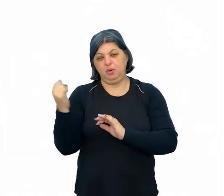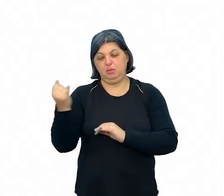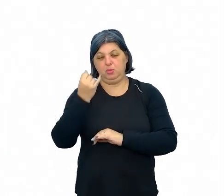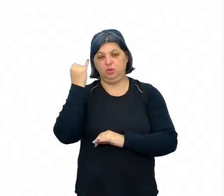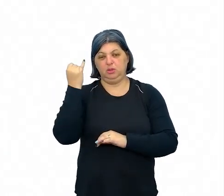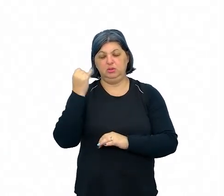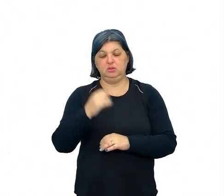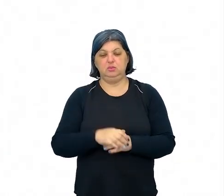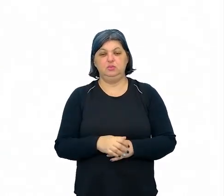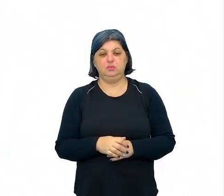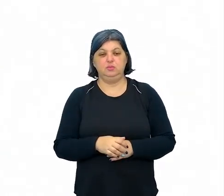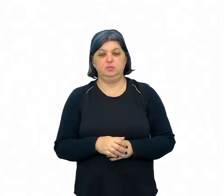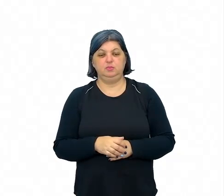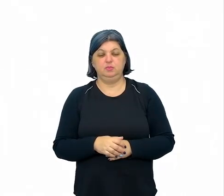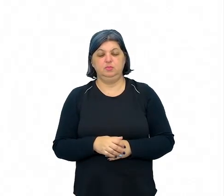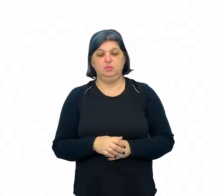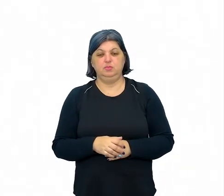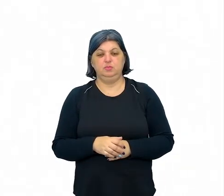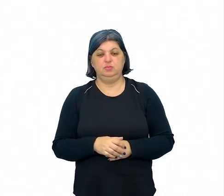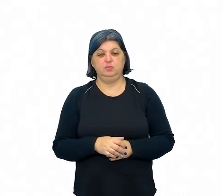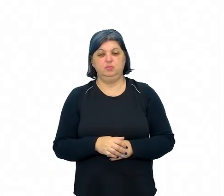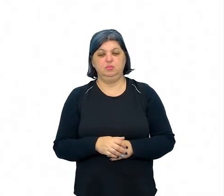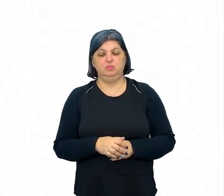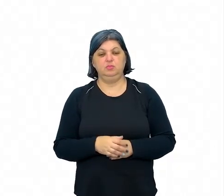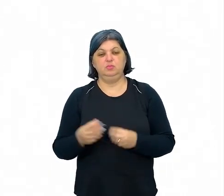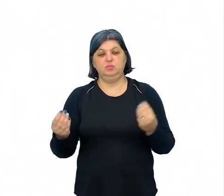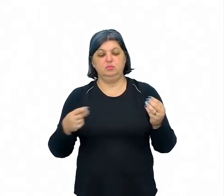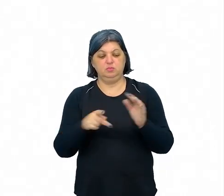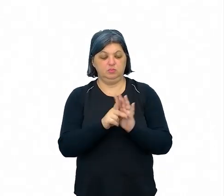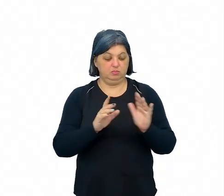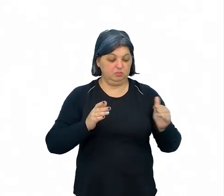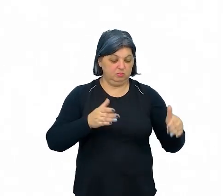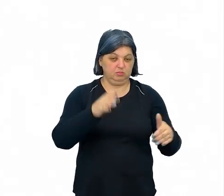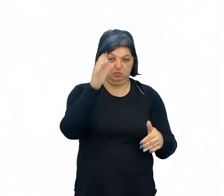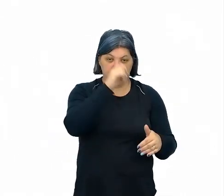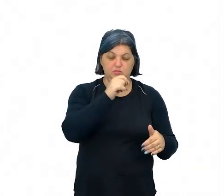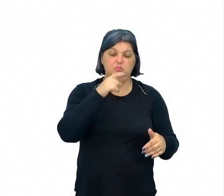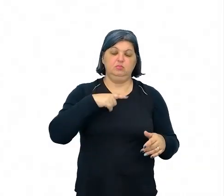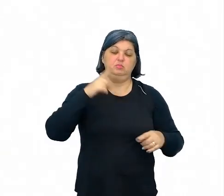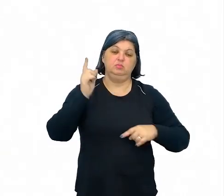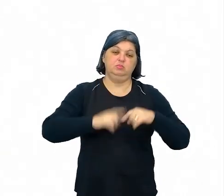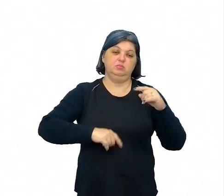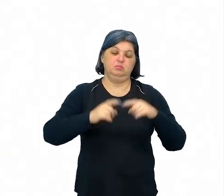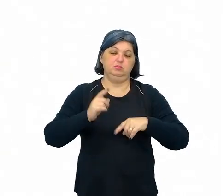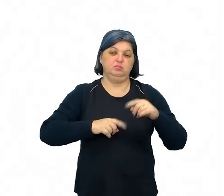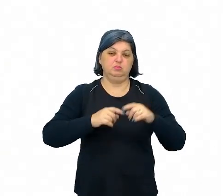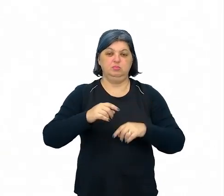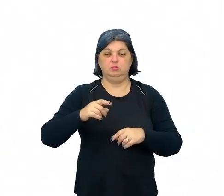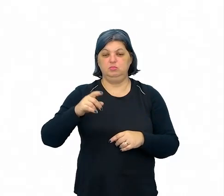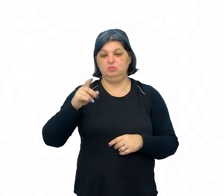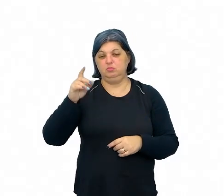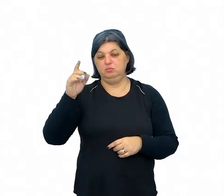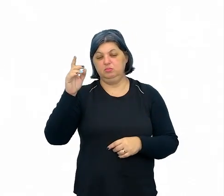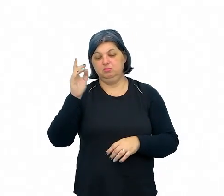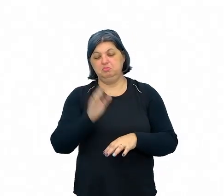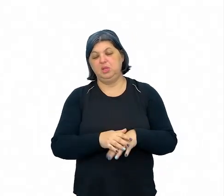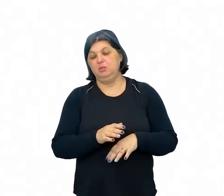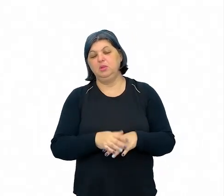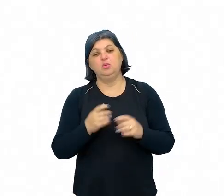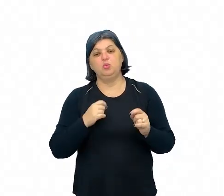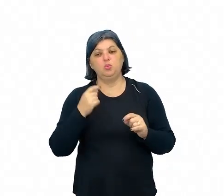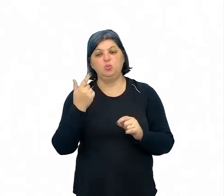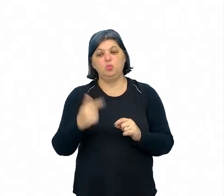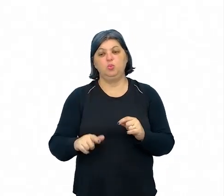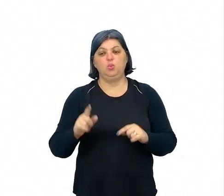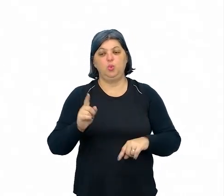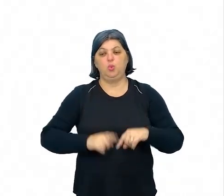Quais são para aquela aprendizagem, eu tenho aquele objeto matemático, quais são os outros, né, objetos